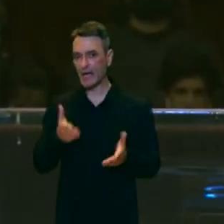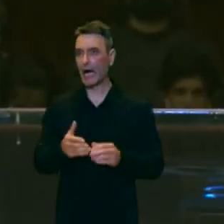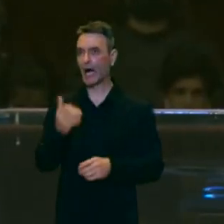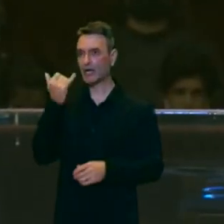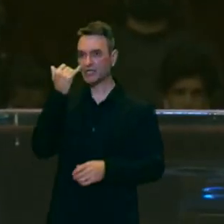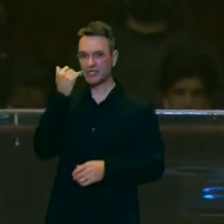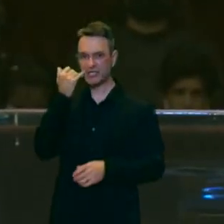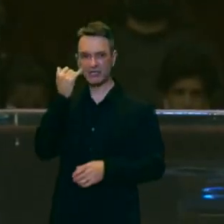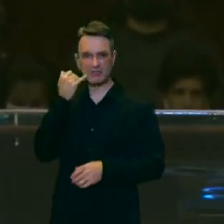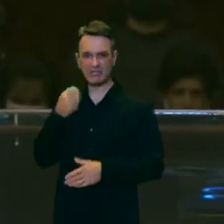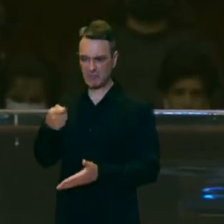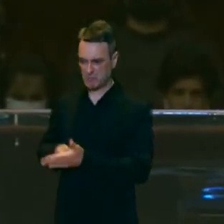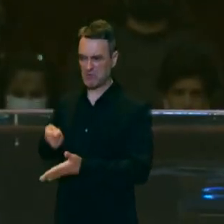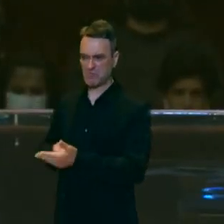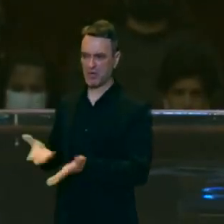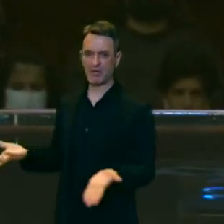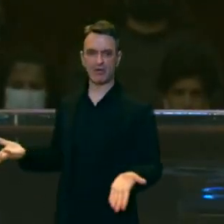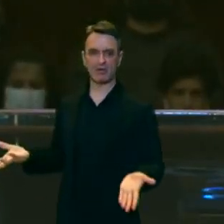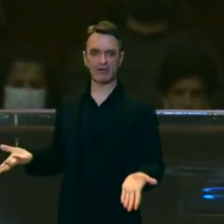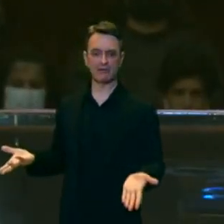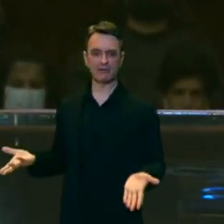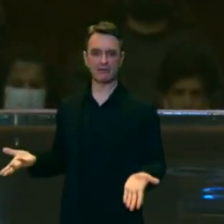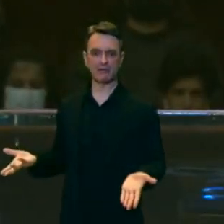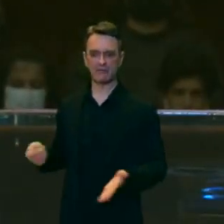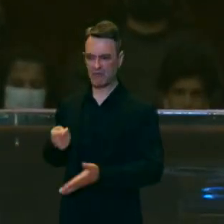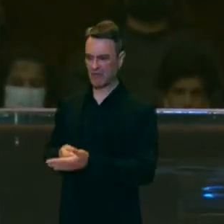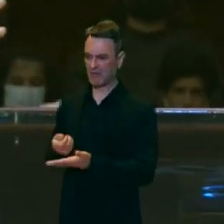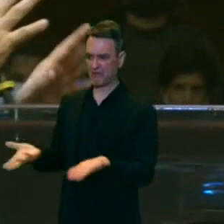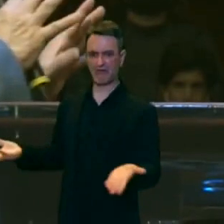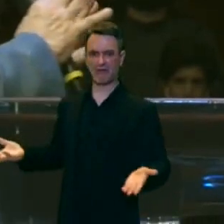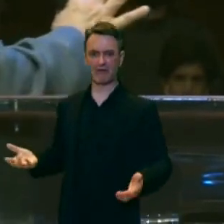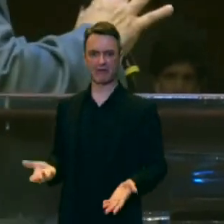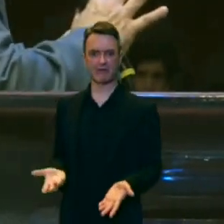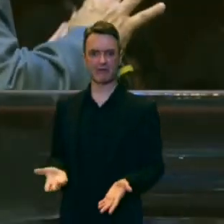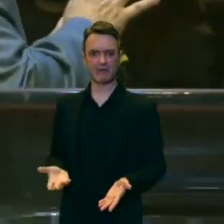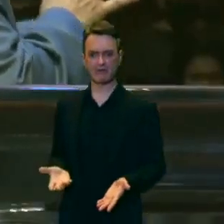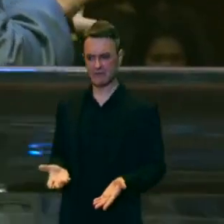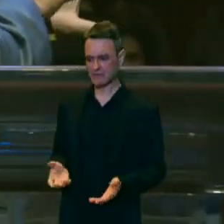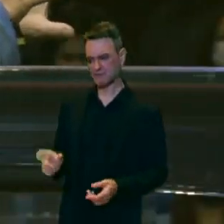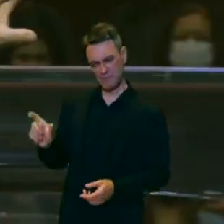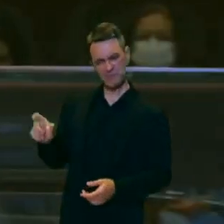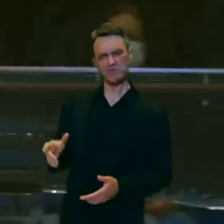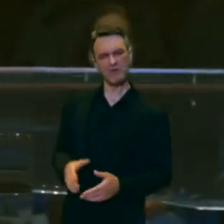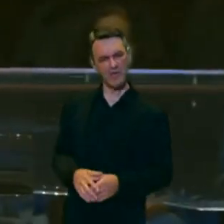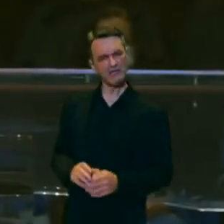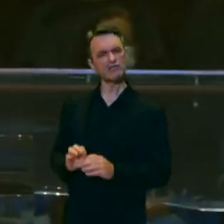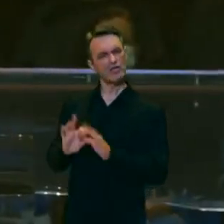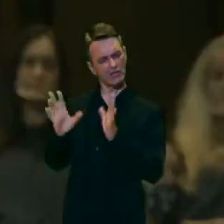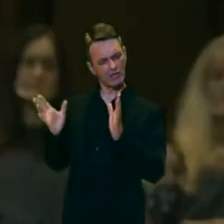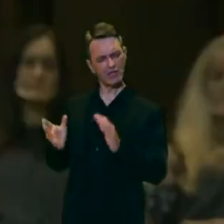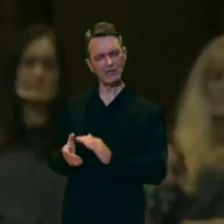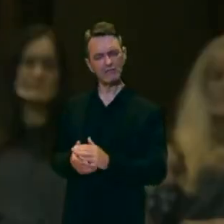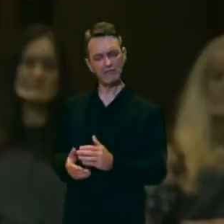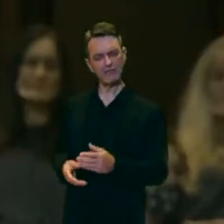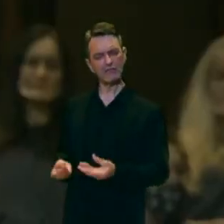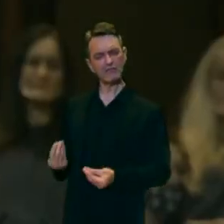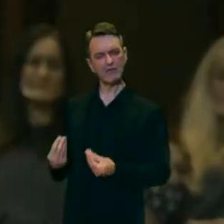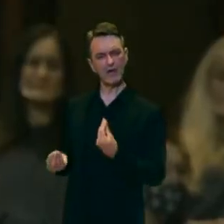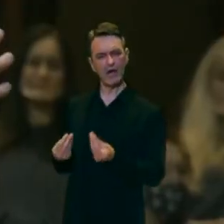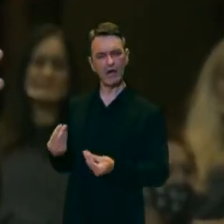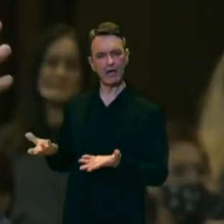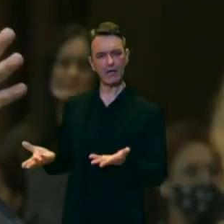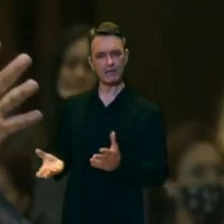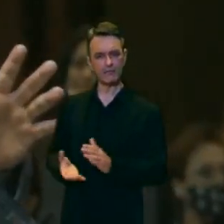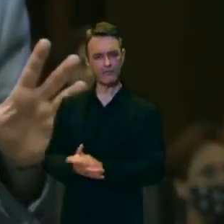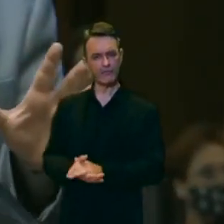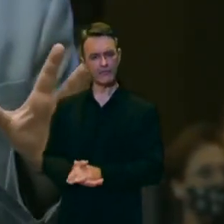radical. É radical demais, tem que ser um cara um pouco mais, né, flexível para viver